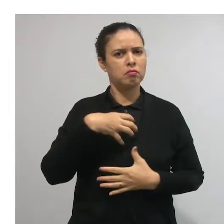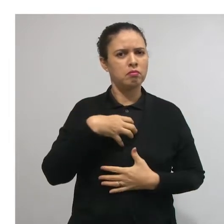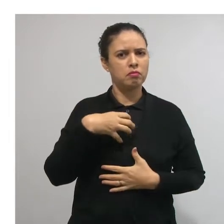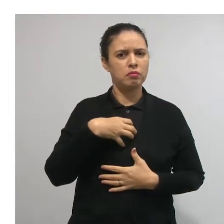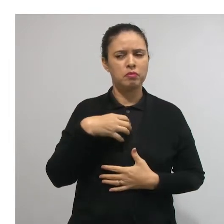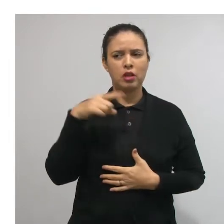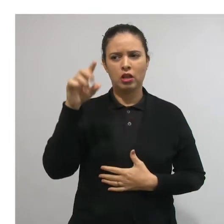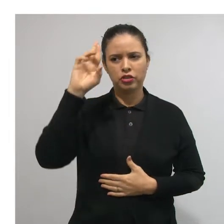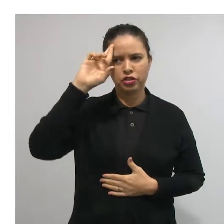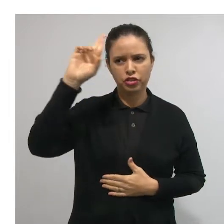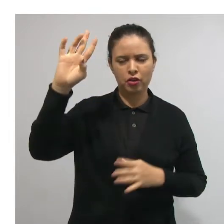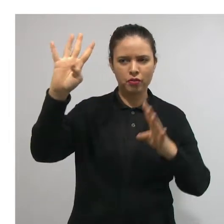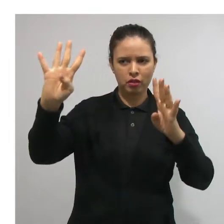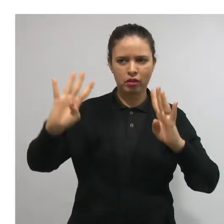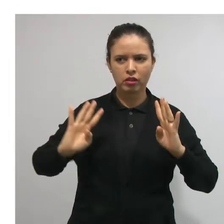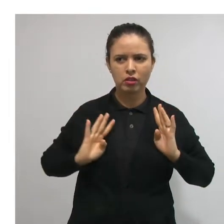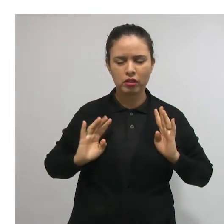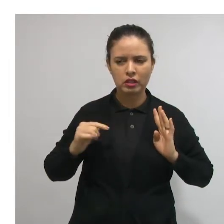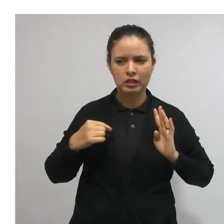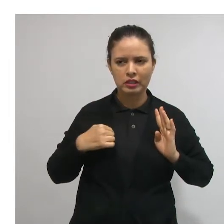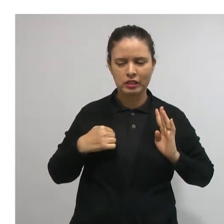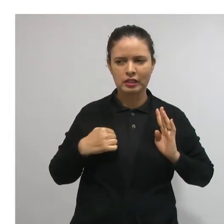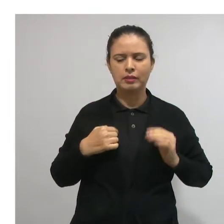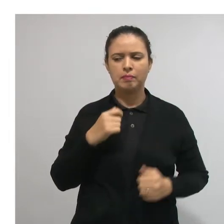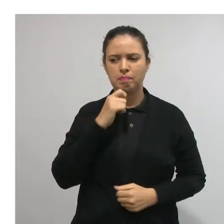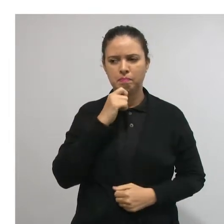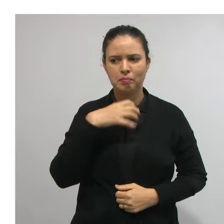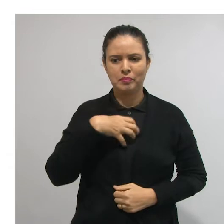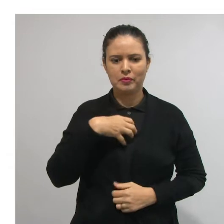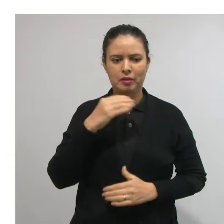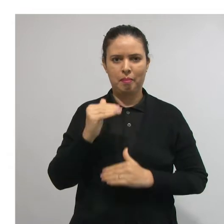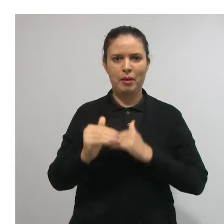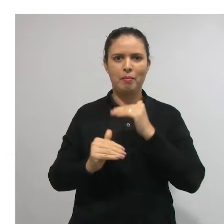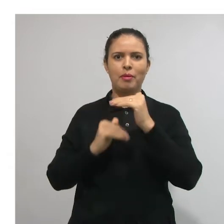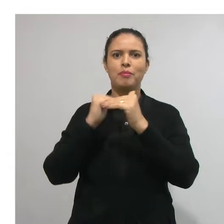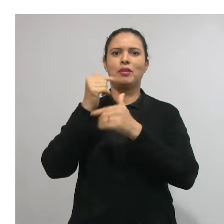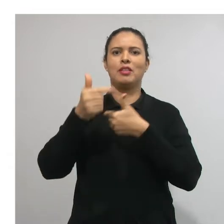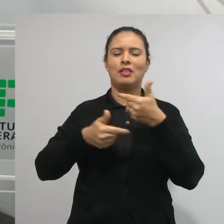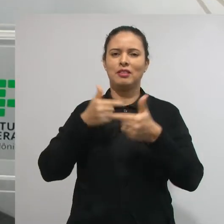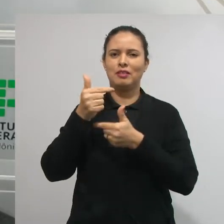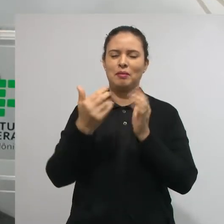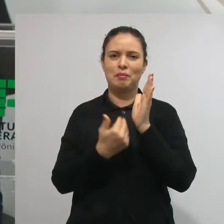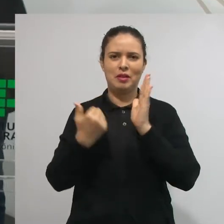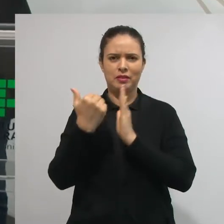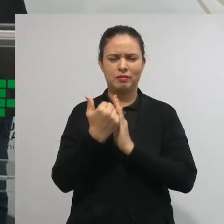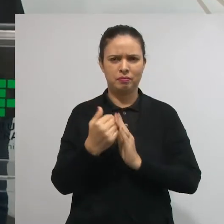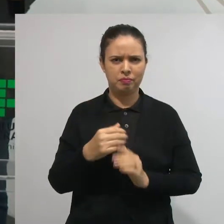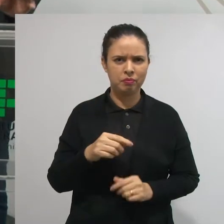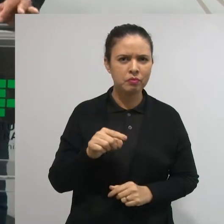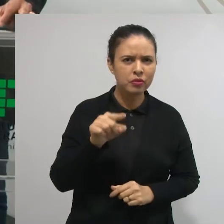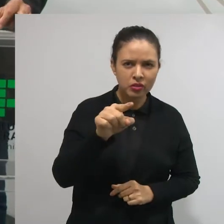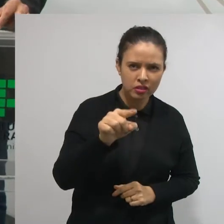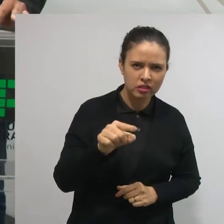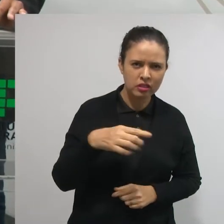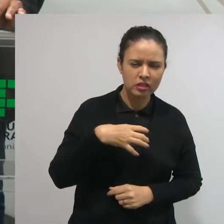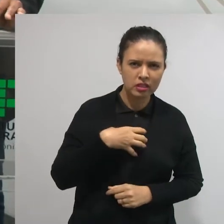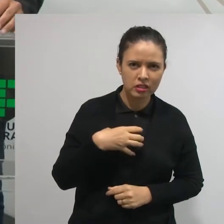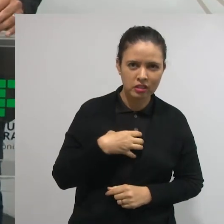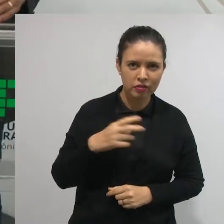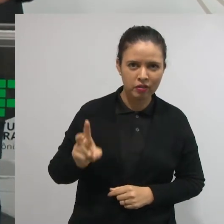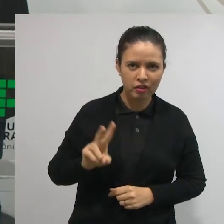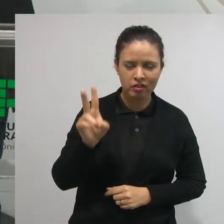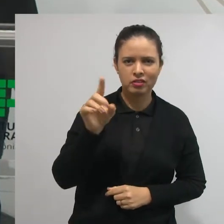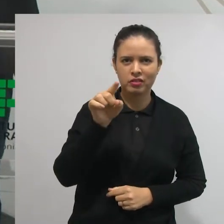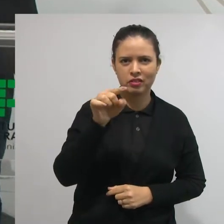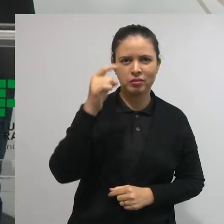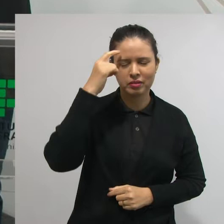pela chefia e o que aumentava? A produção. Ei, se você se sente valorizado, se